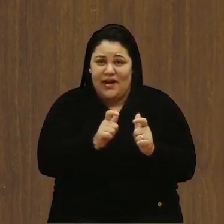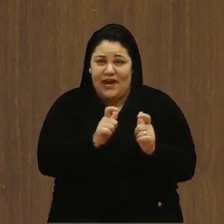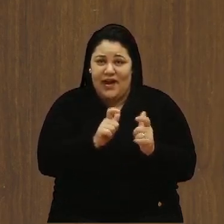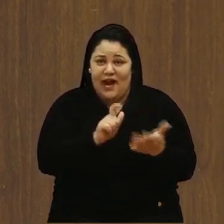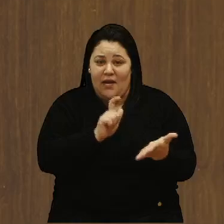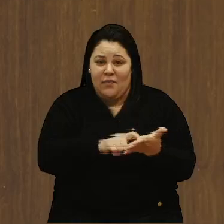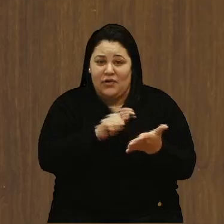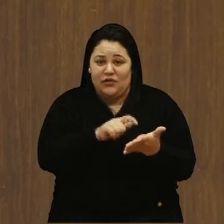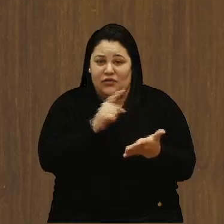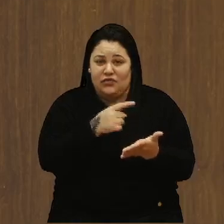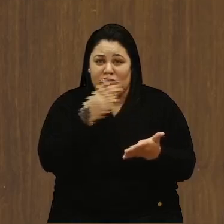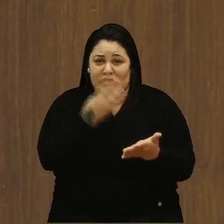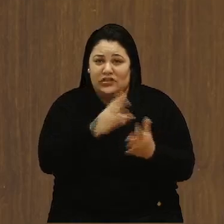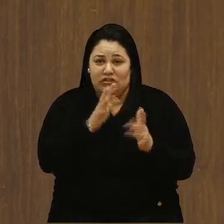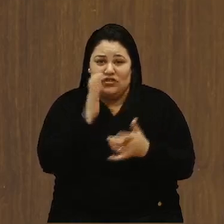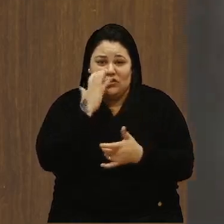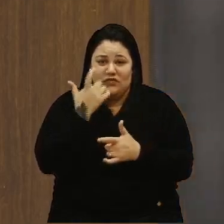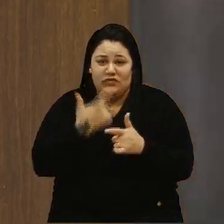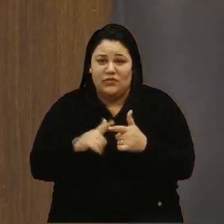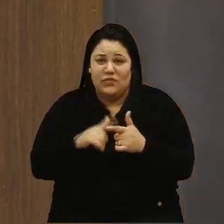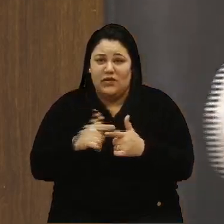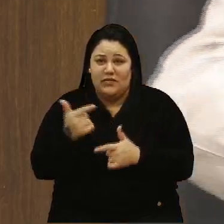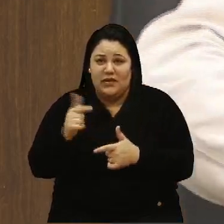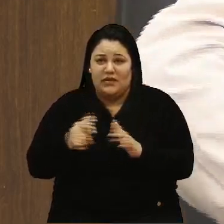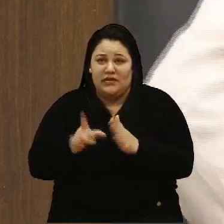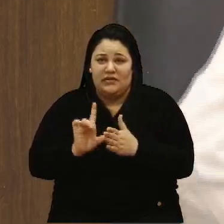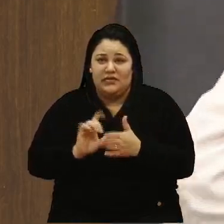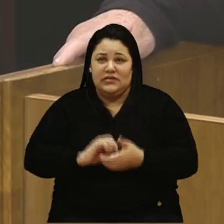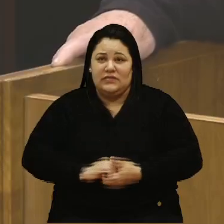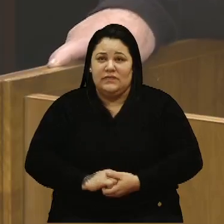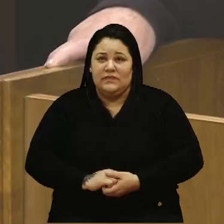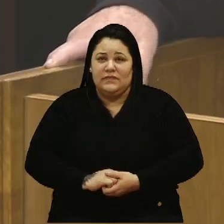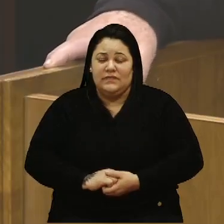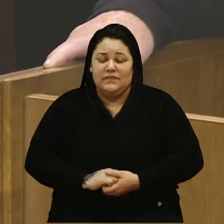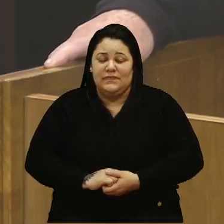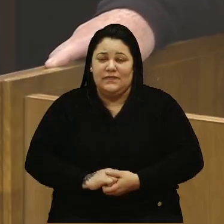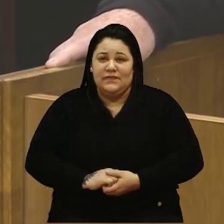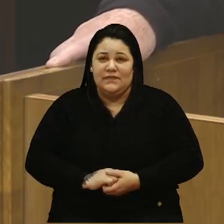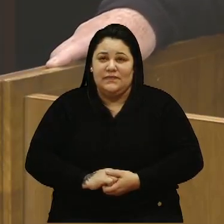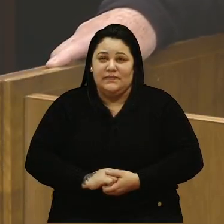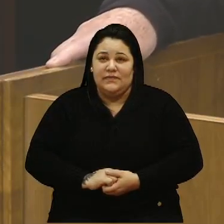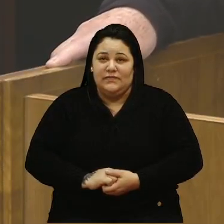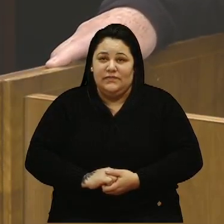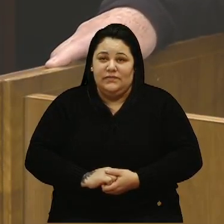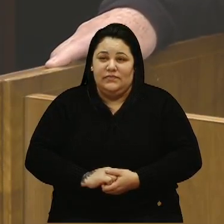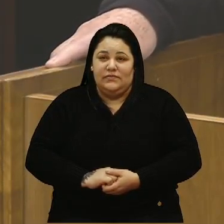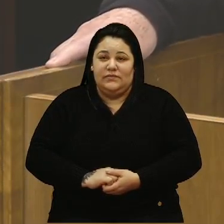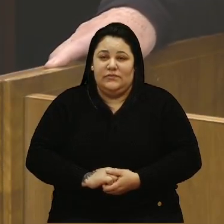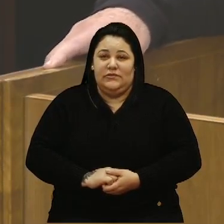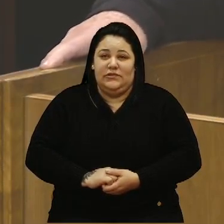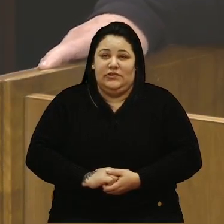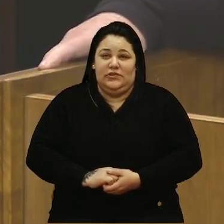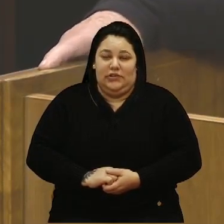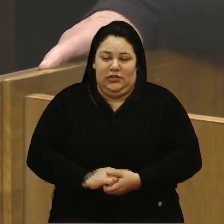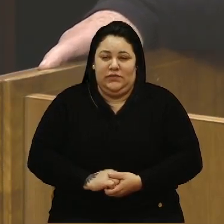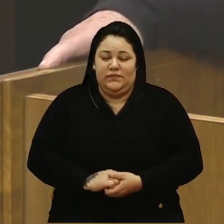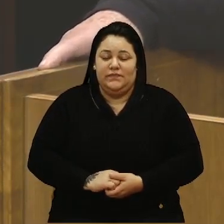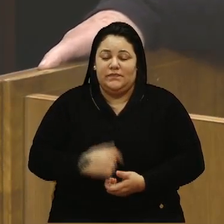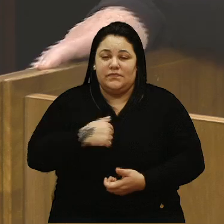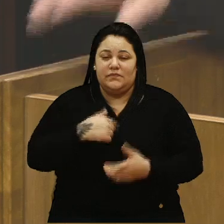o Lula, que já tinha resolvido esse problema uma vez. Obrigado. E eu gostaria também de dizer... Vereador